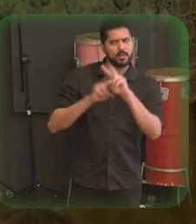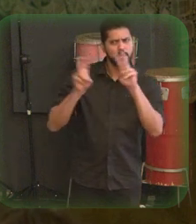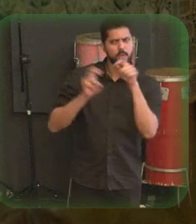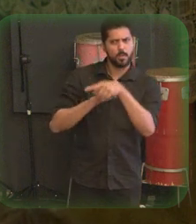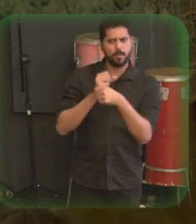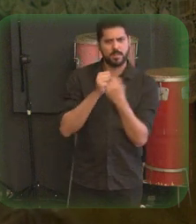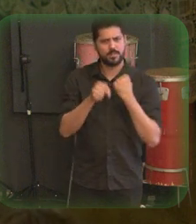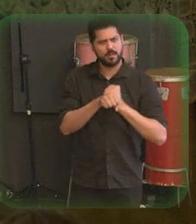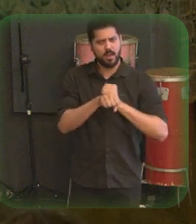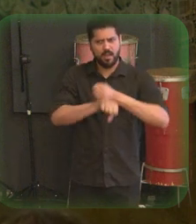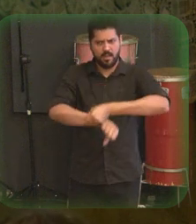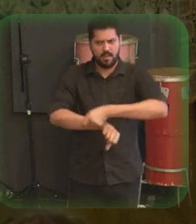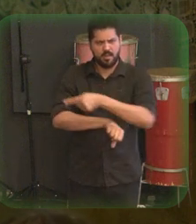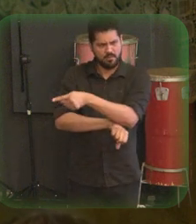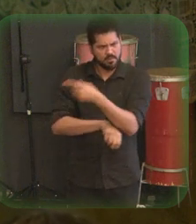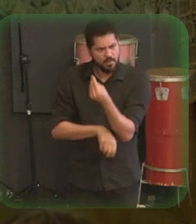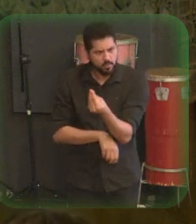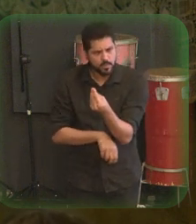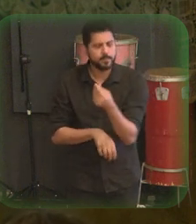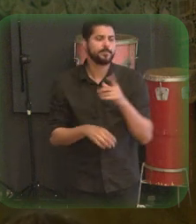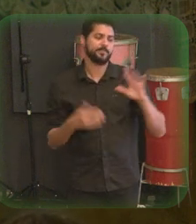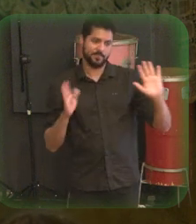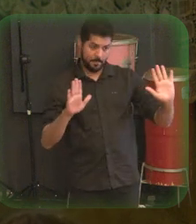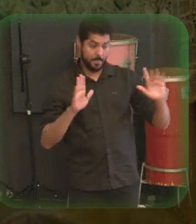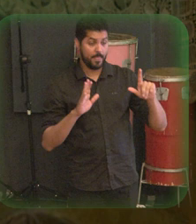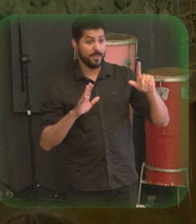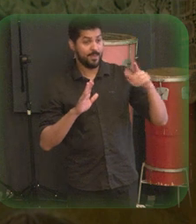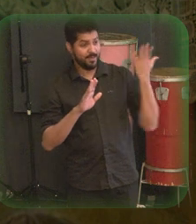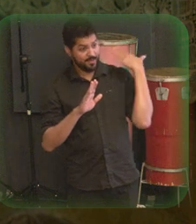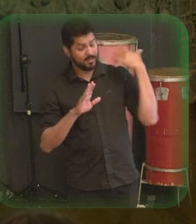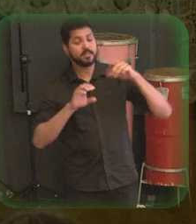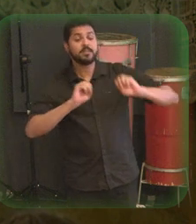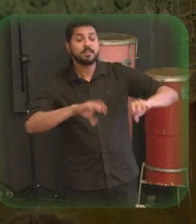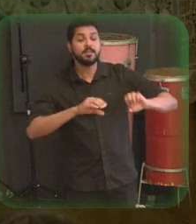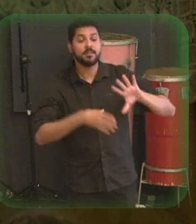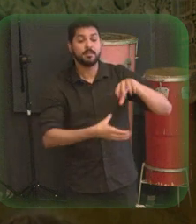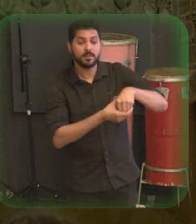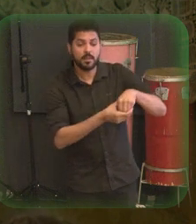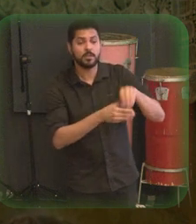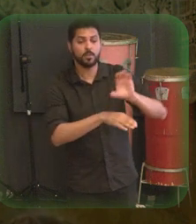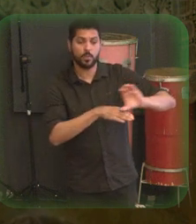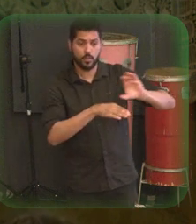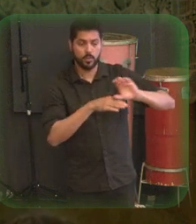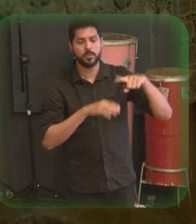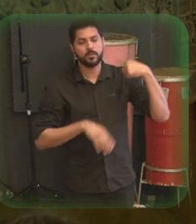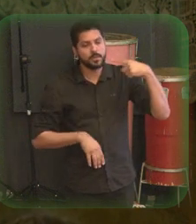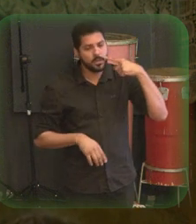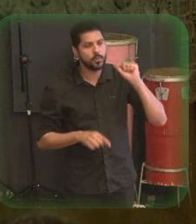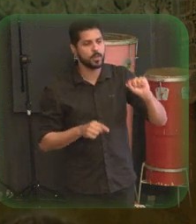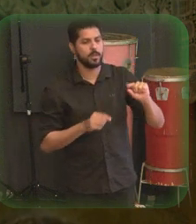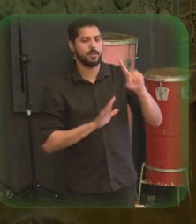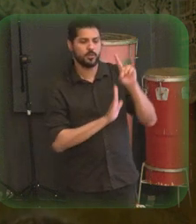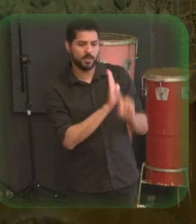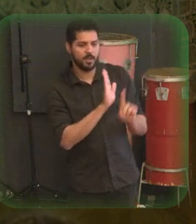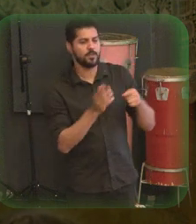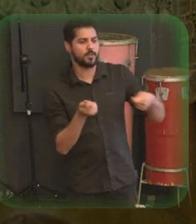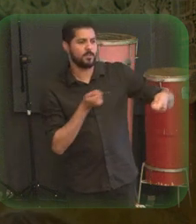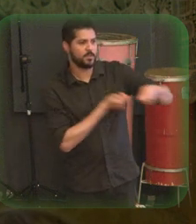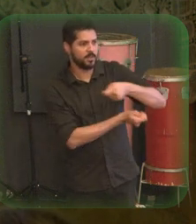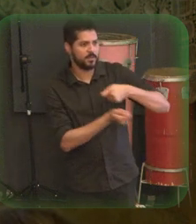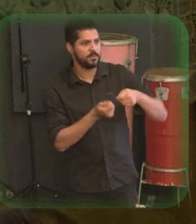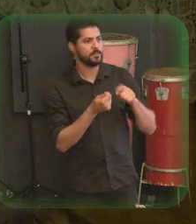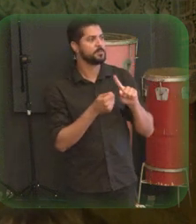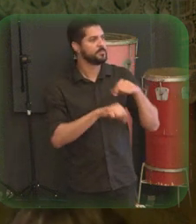respeito disso. Aliás, o que se ensinava nas escolas de direito era direito administrativo, aí administrativo tinha